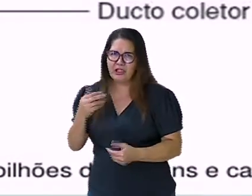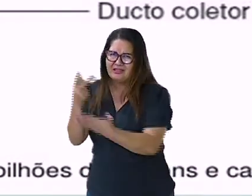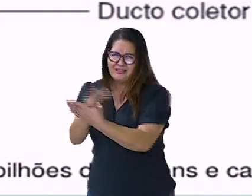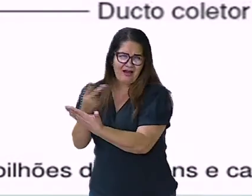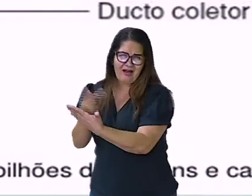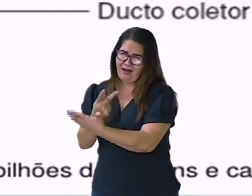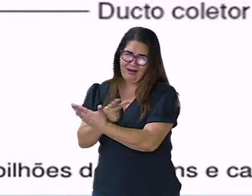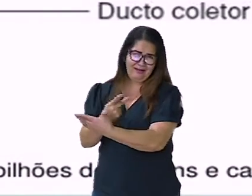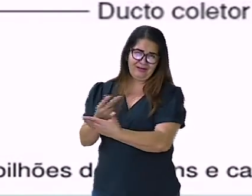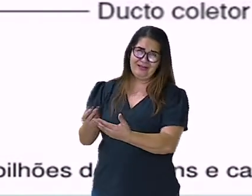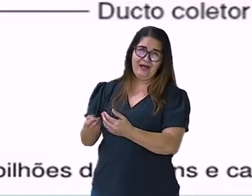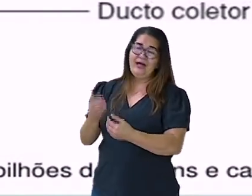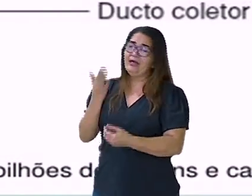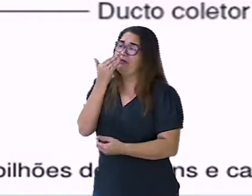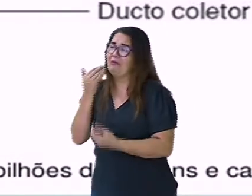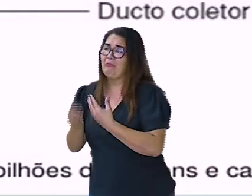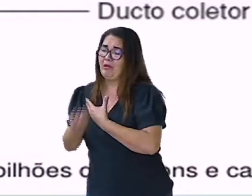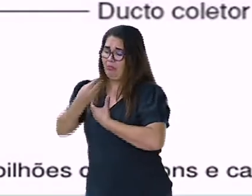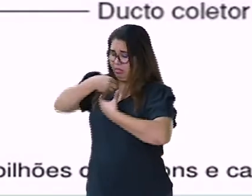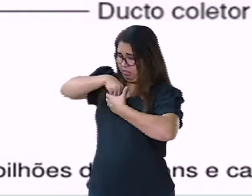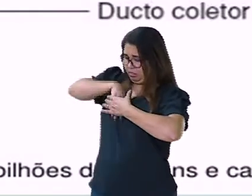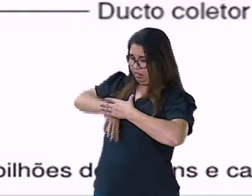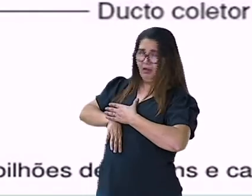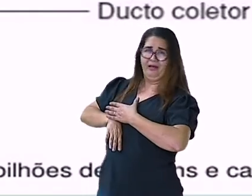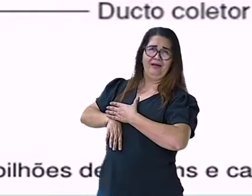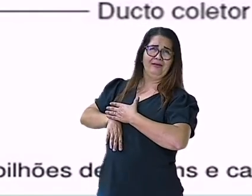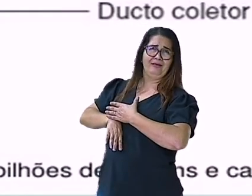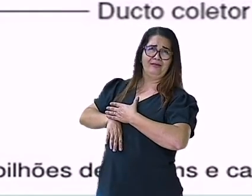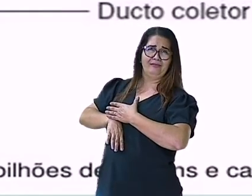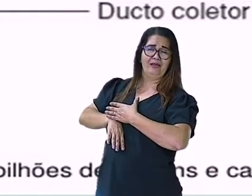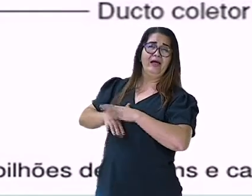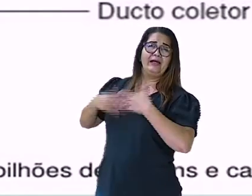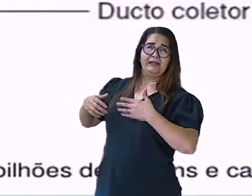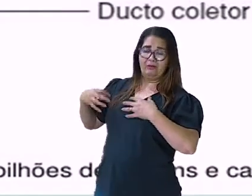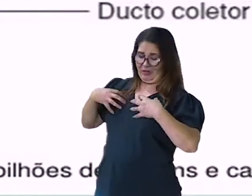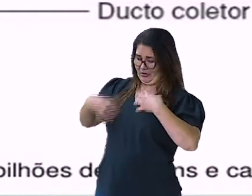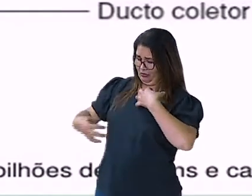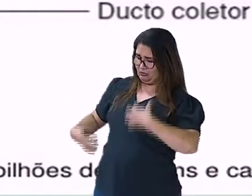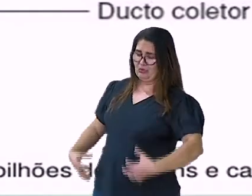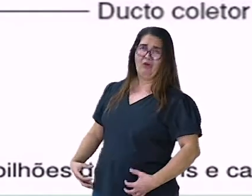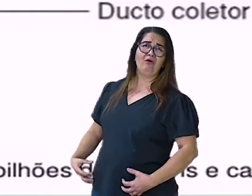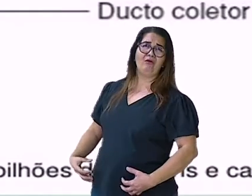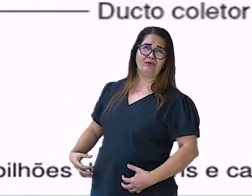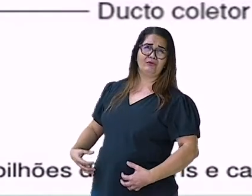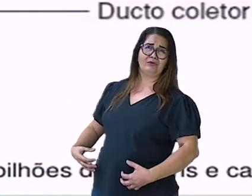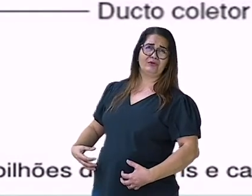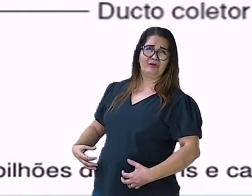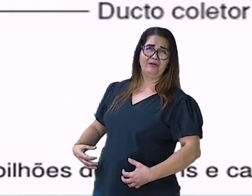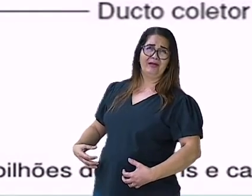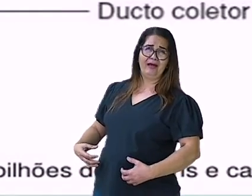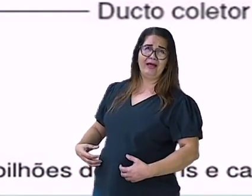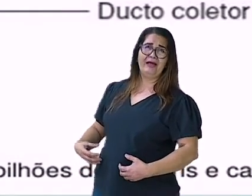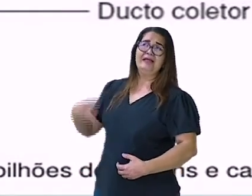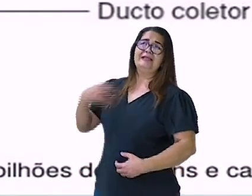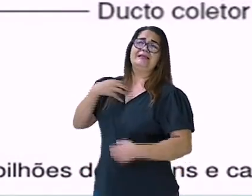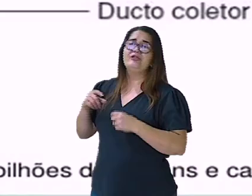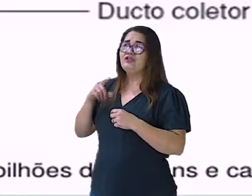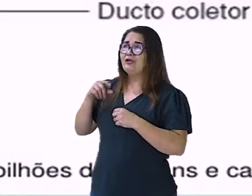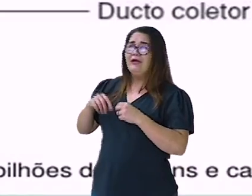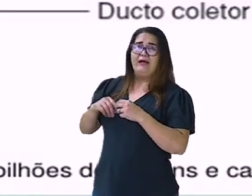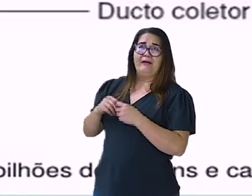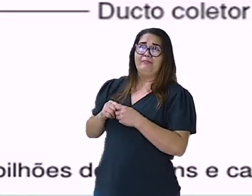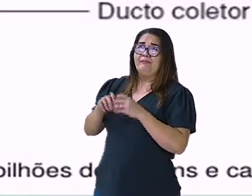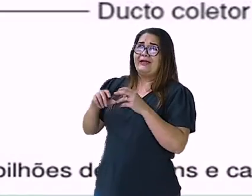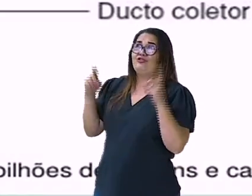também é regulado pelo néfron, aí no nosso rim. Mas se a pessoa não ingere